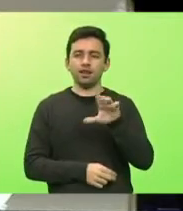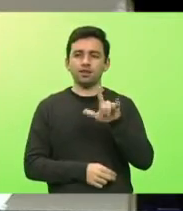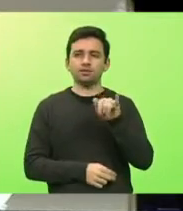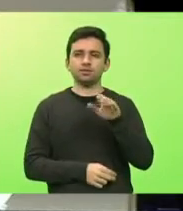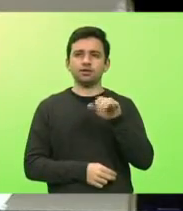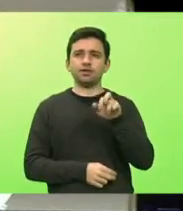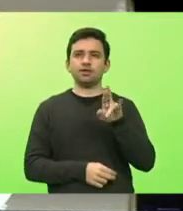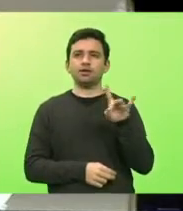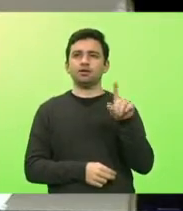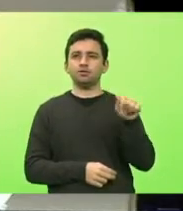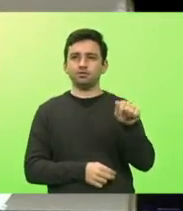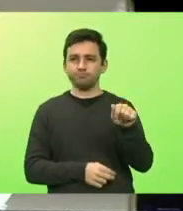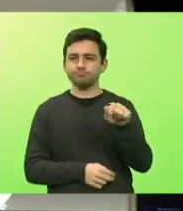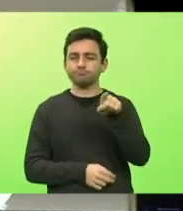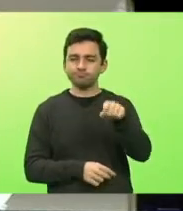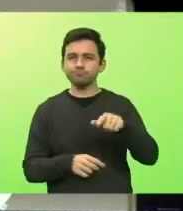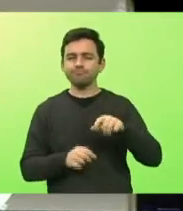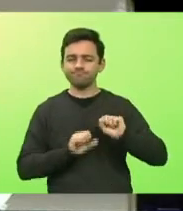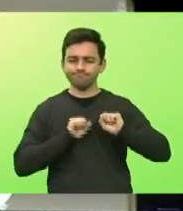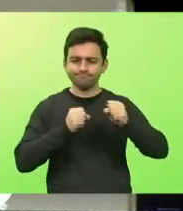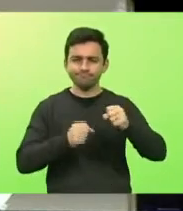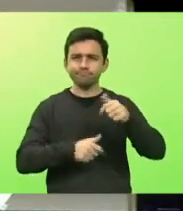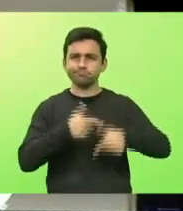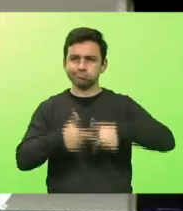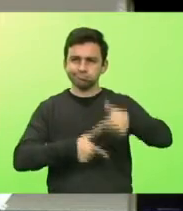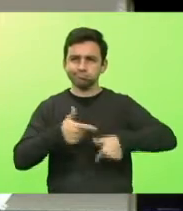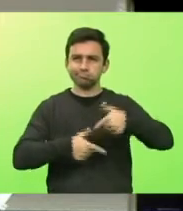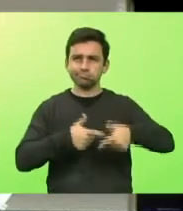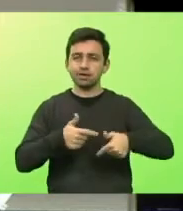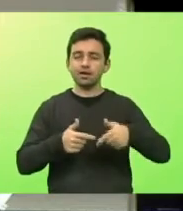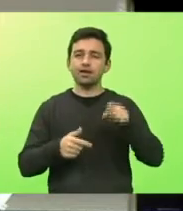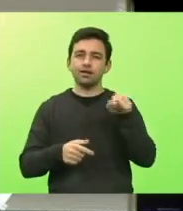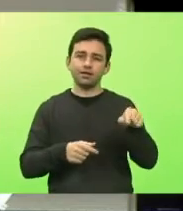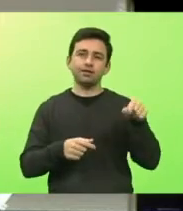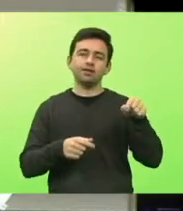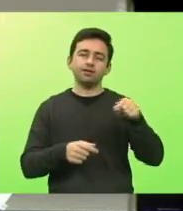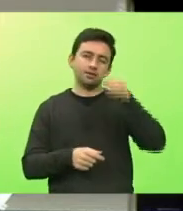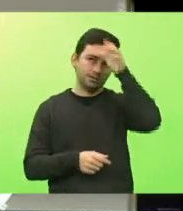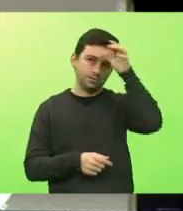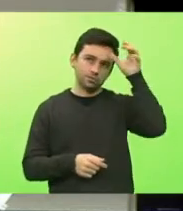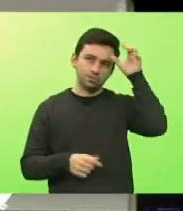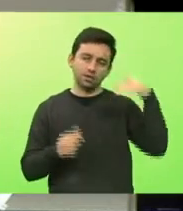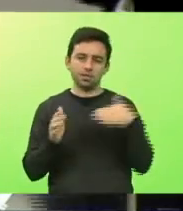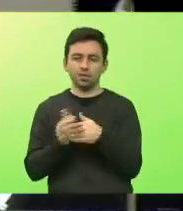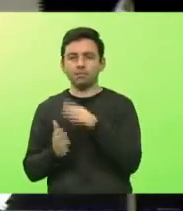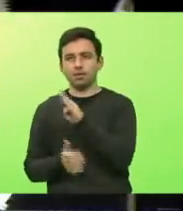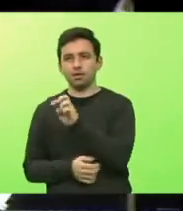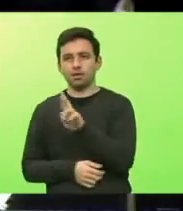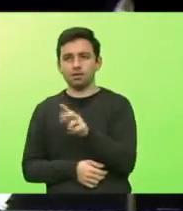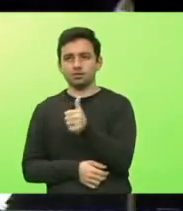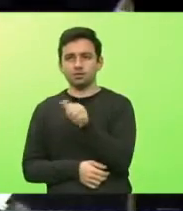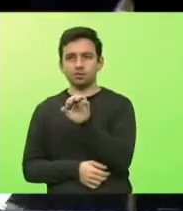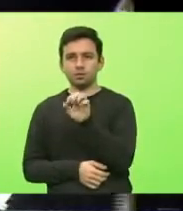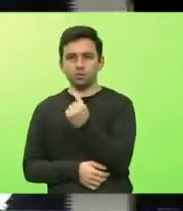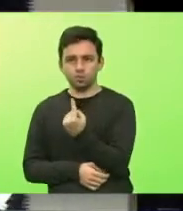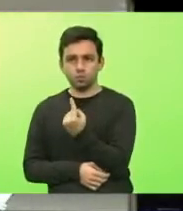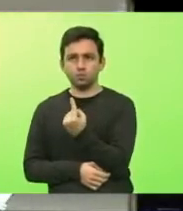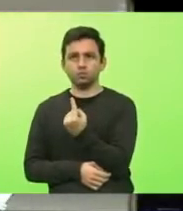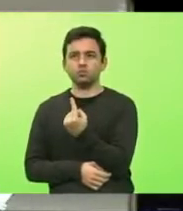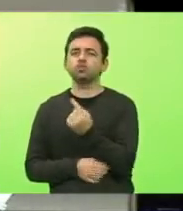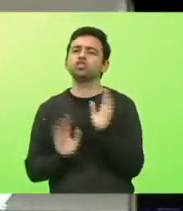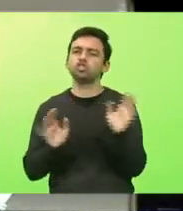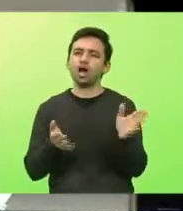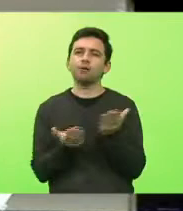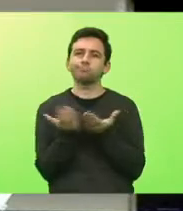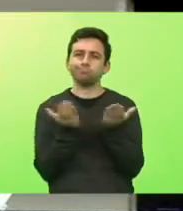da rodovia Jorge Lacerda, que liga Criciúma, a BR-101, está no processo licitatório, já concluiu o